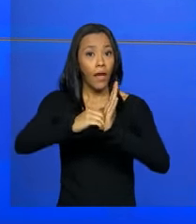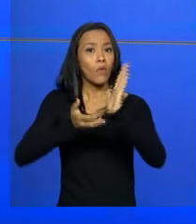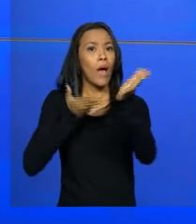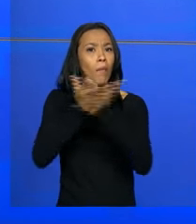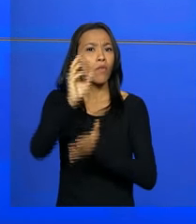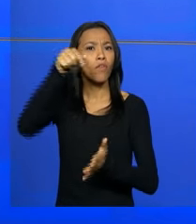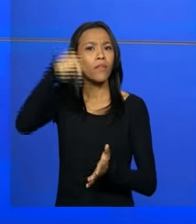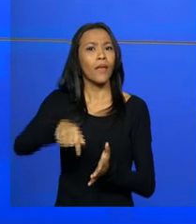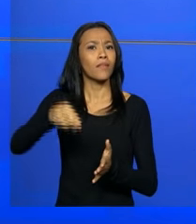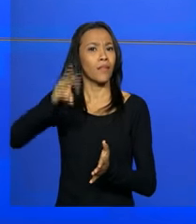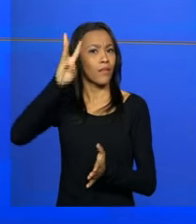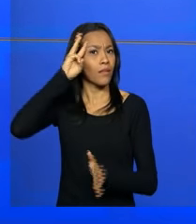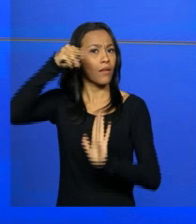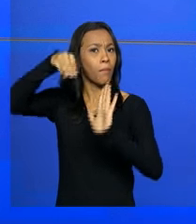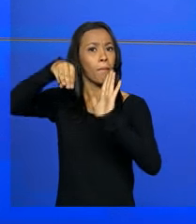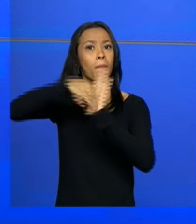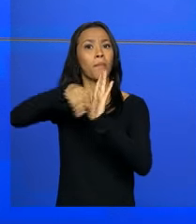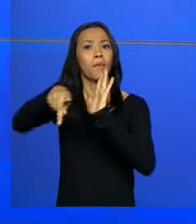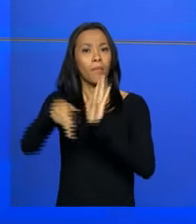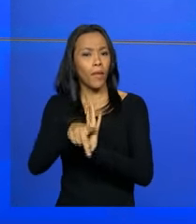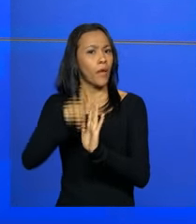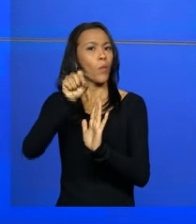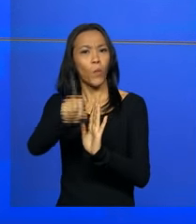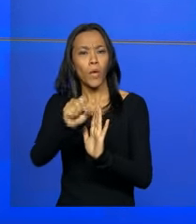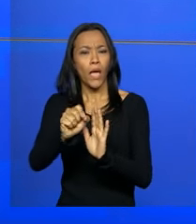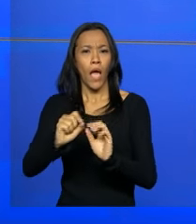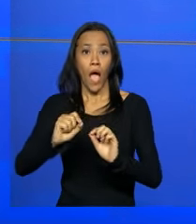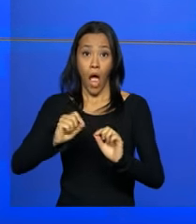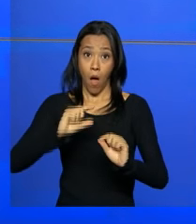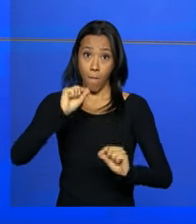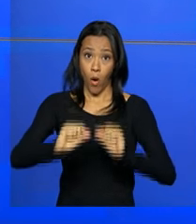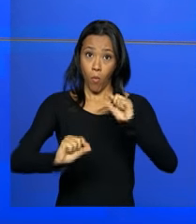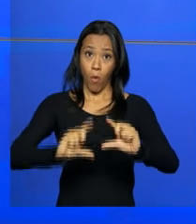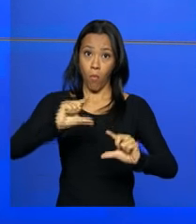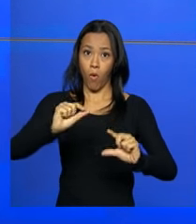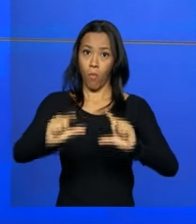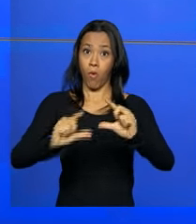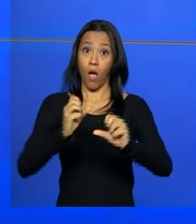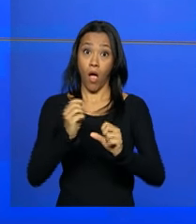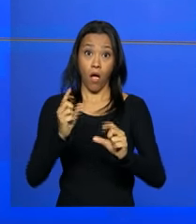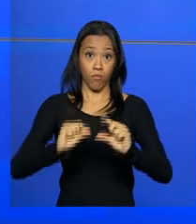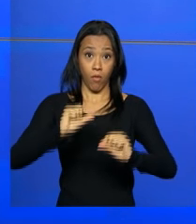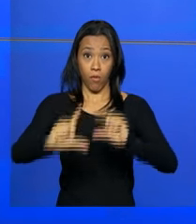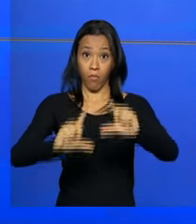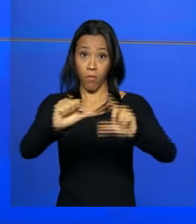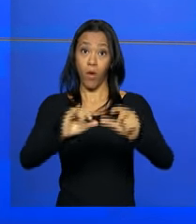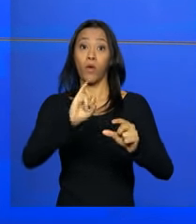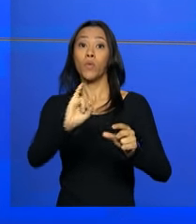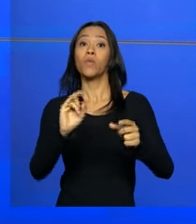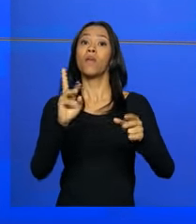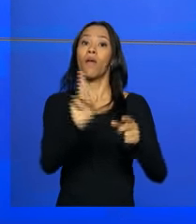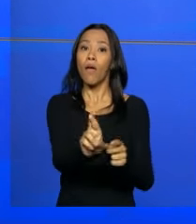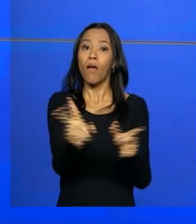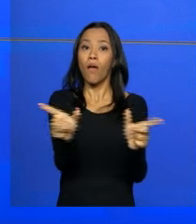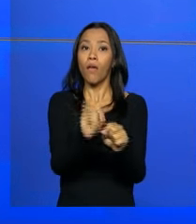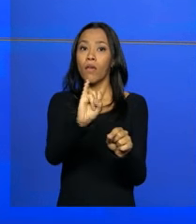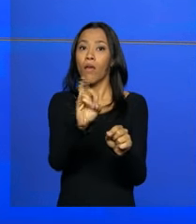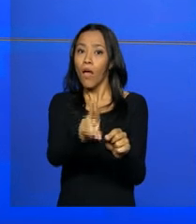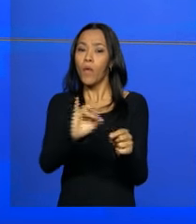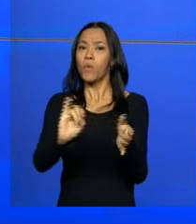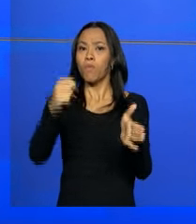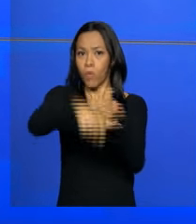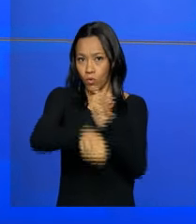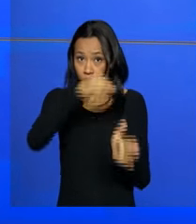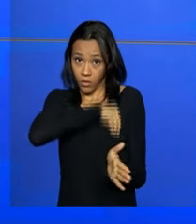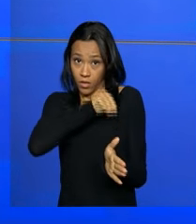a medida provisória que aumenta progressivamente o Imposto de Renda sobre ganhos de capital e hoje devem ser votados projetos